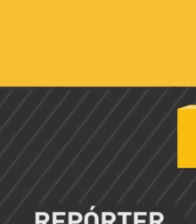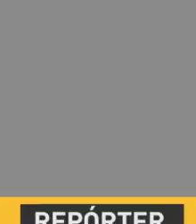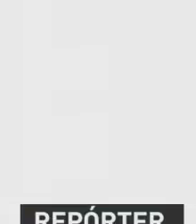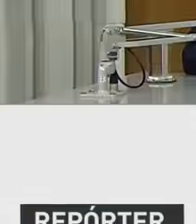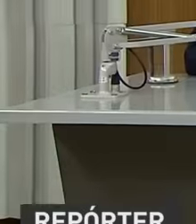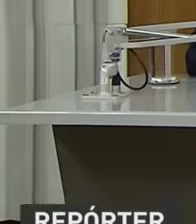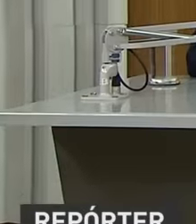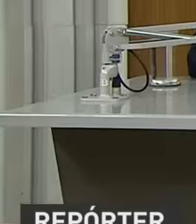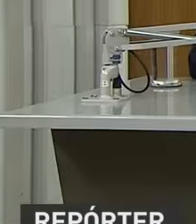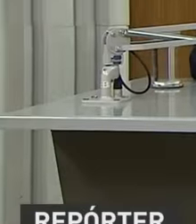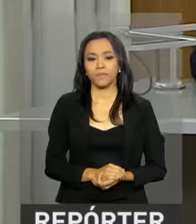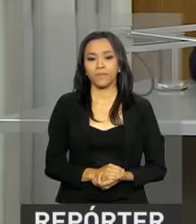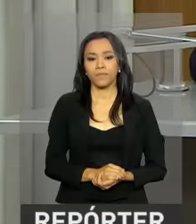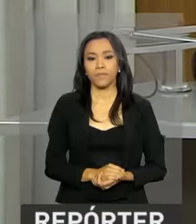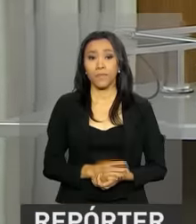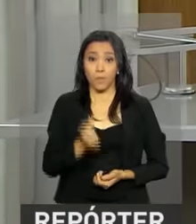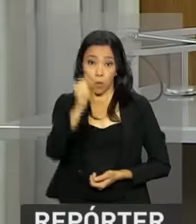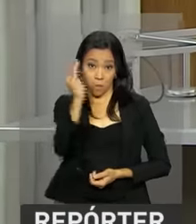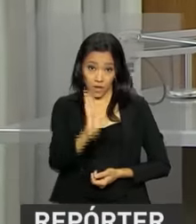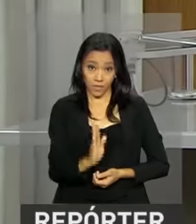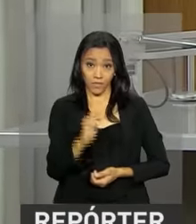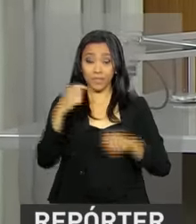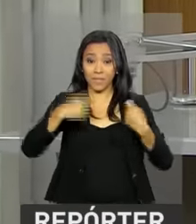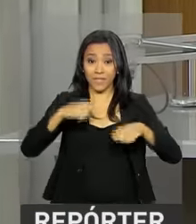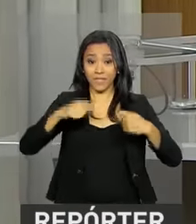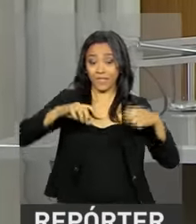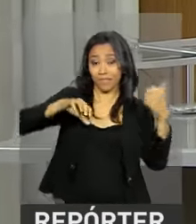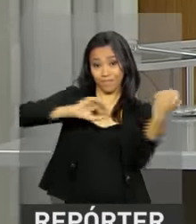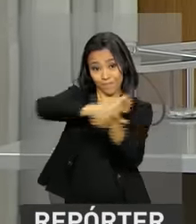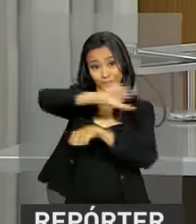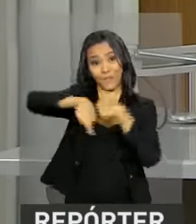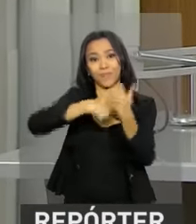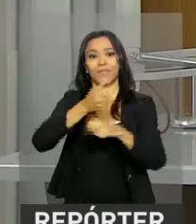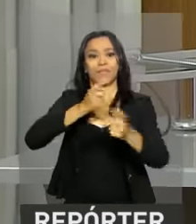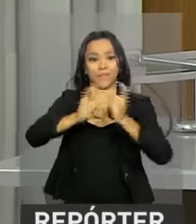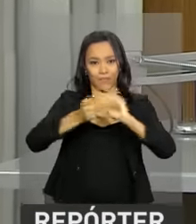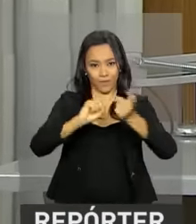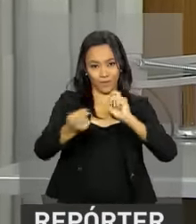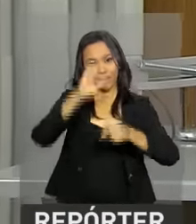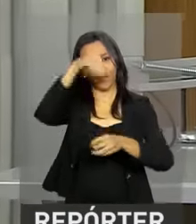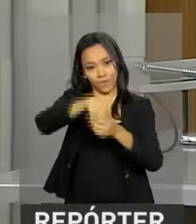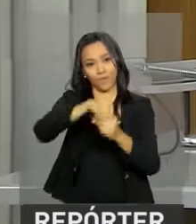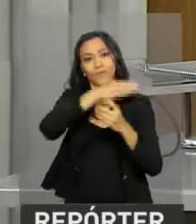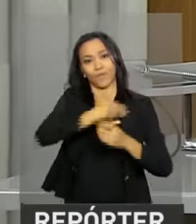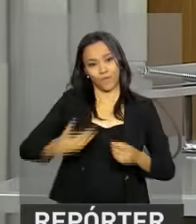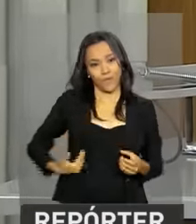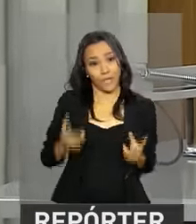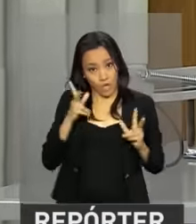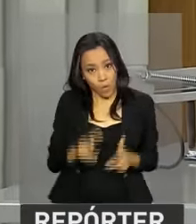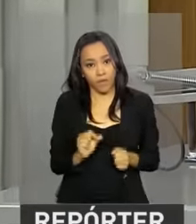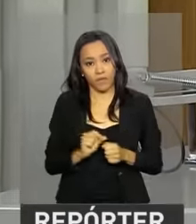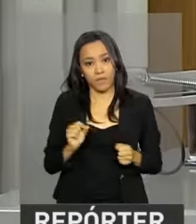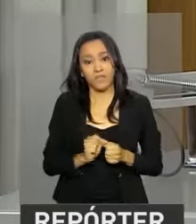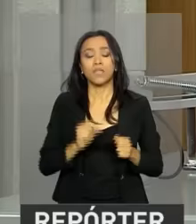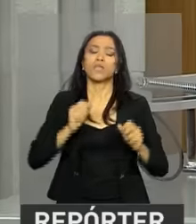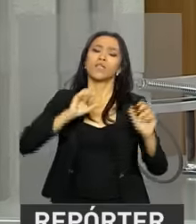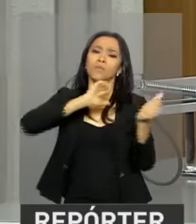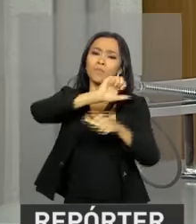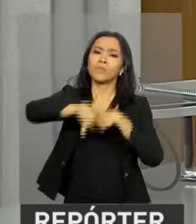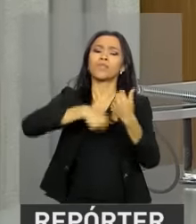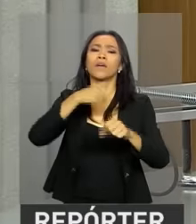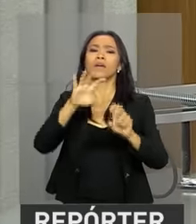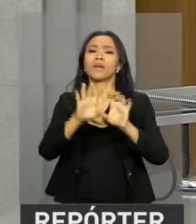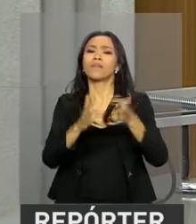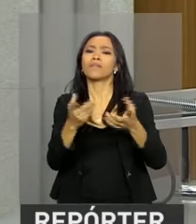bem O Brasil precisa reformar e o governo como está fazendo reformar a economia para